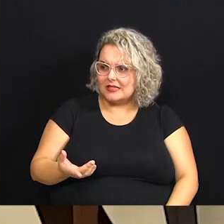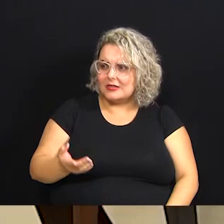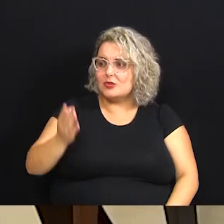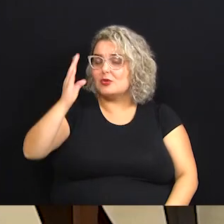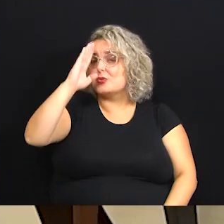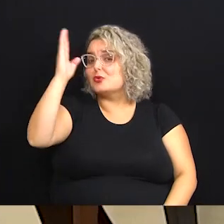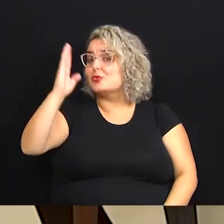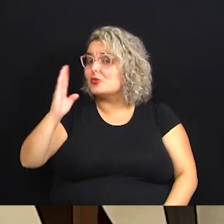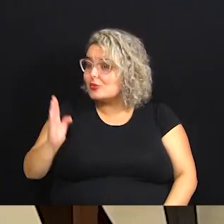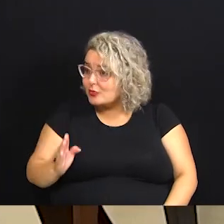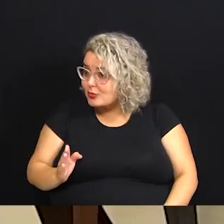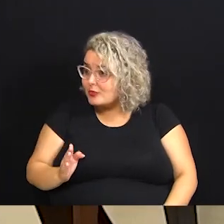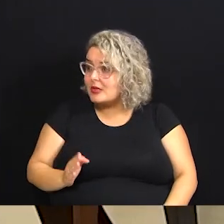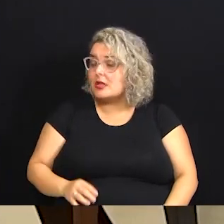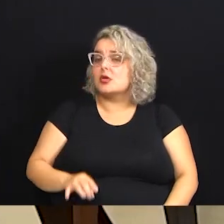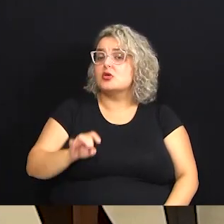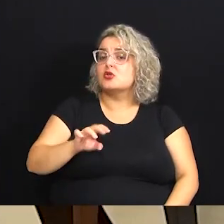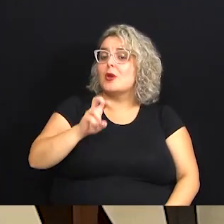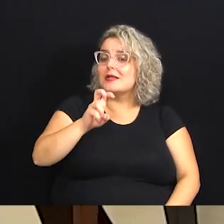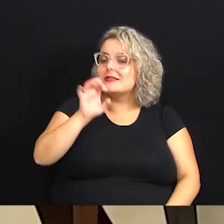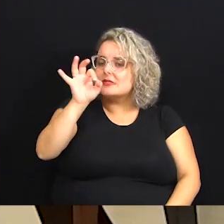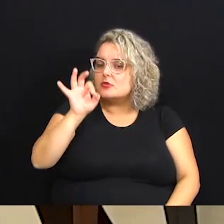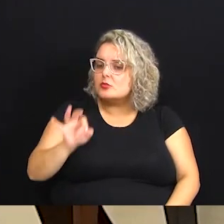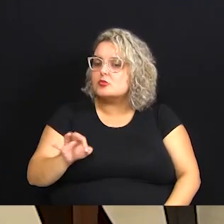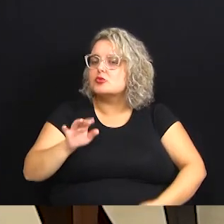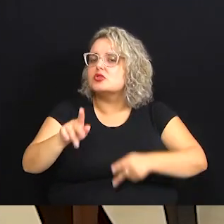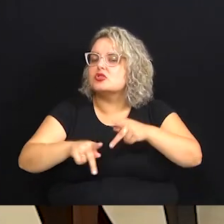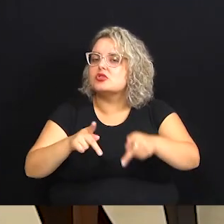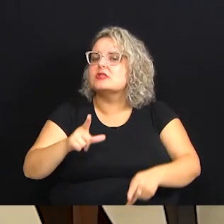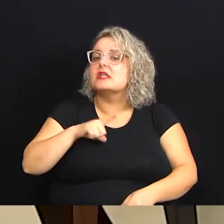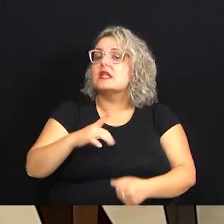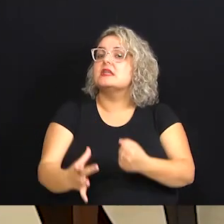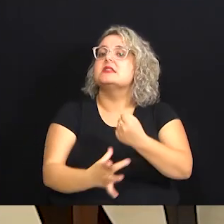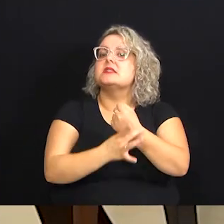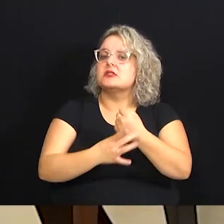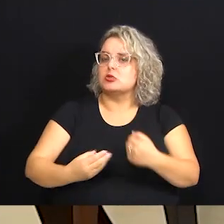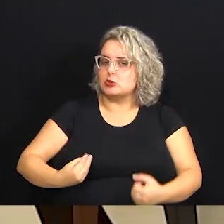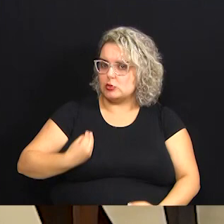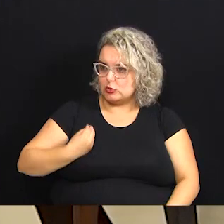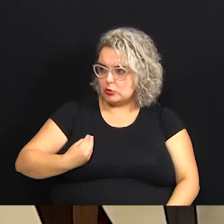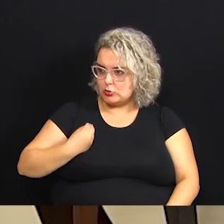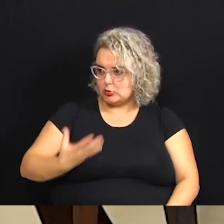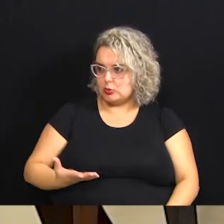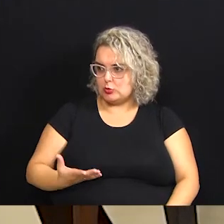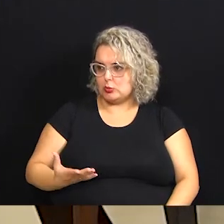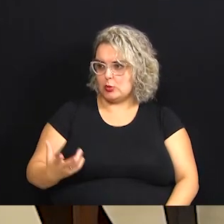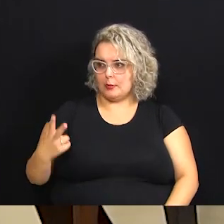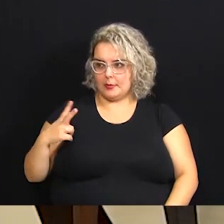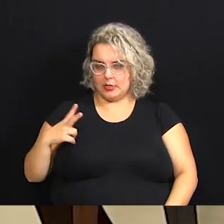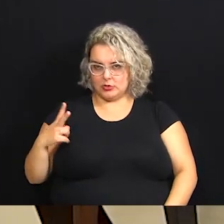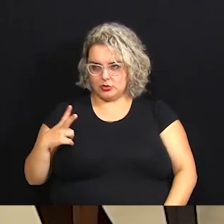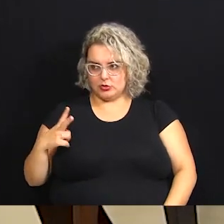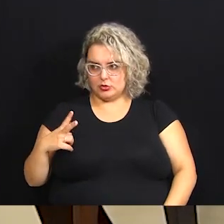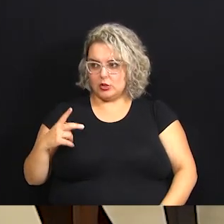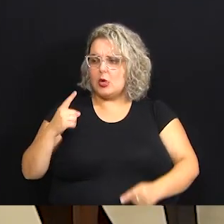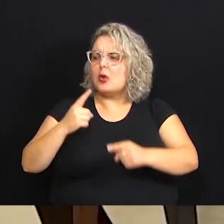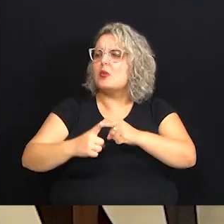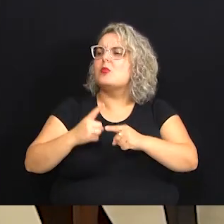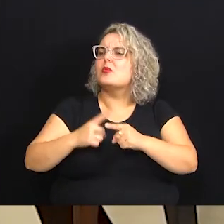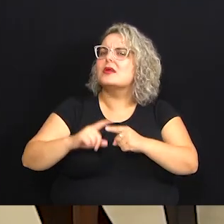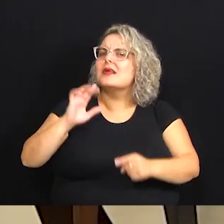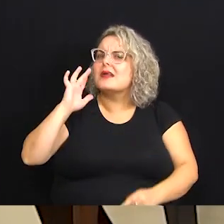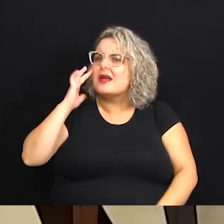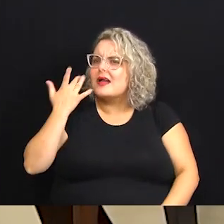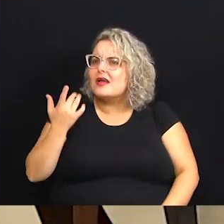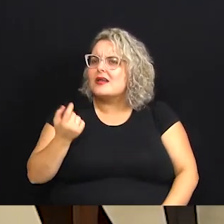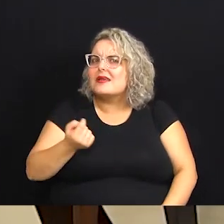no Brasil, apenas 5% da população possui seguro de vida individual. Por que você acha